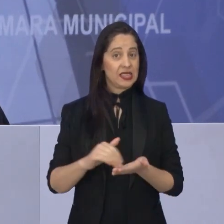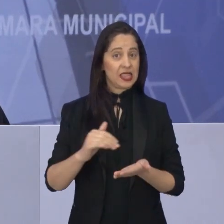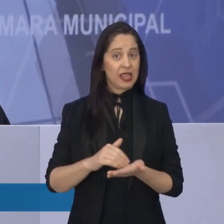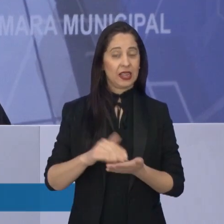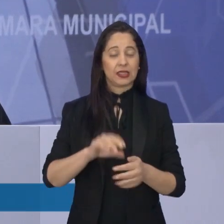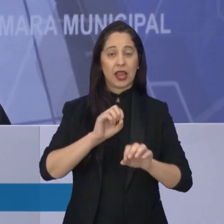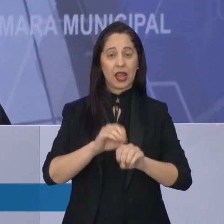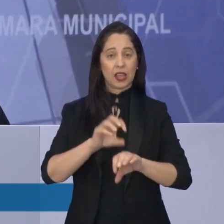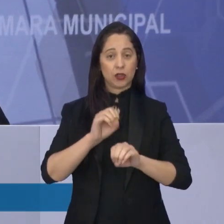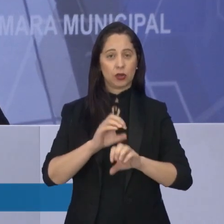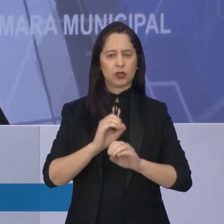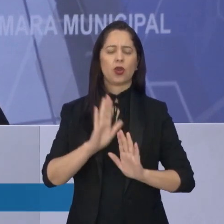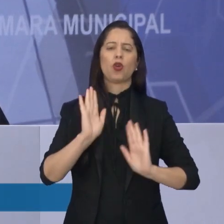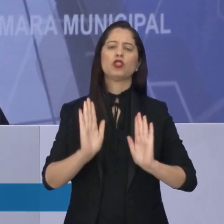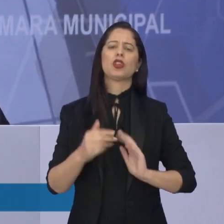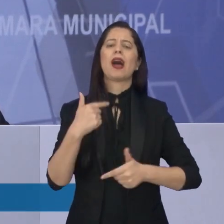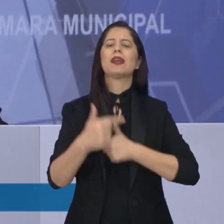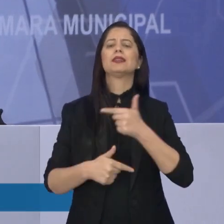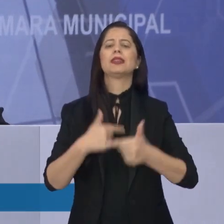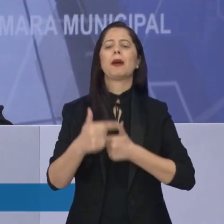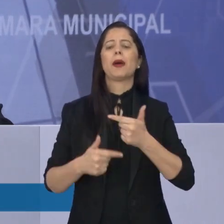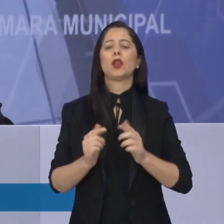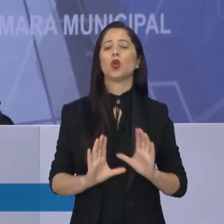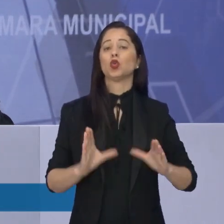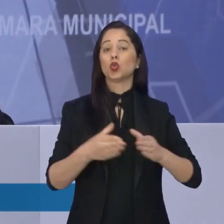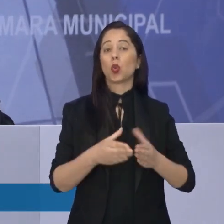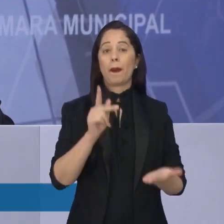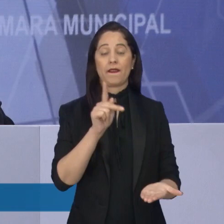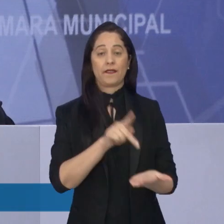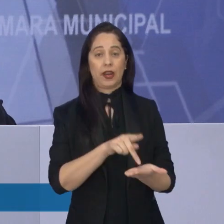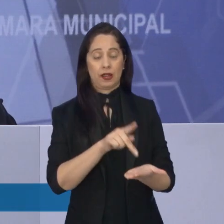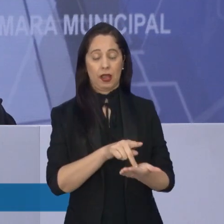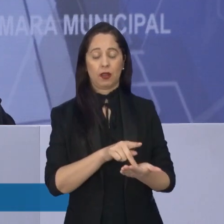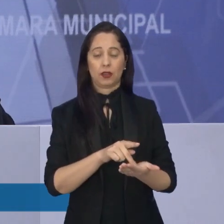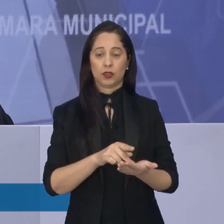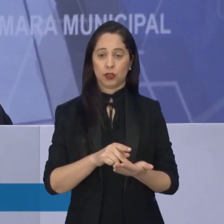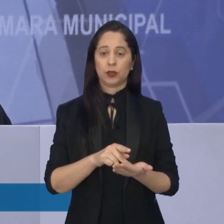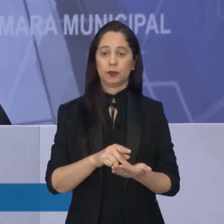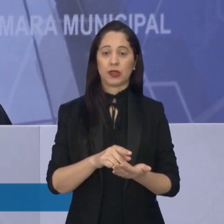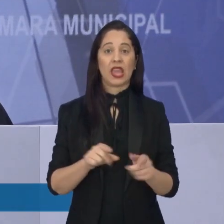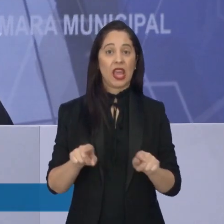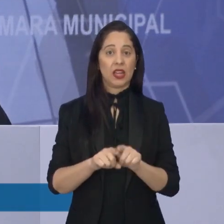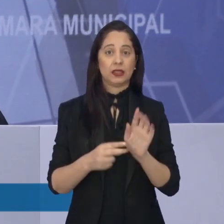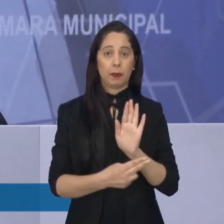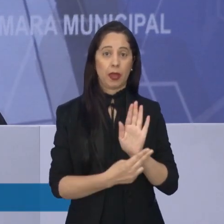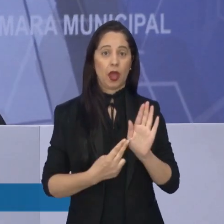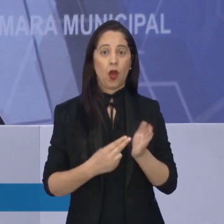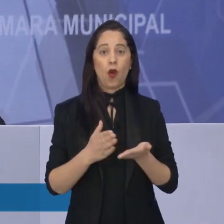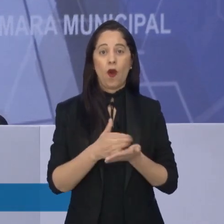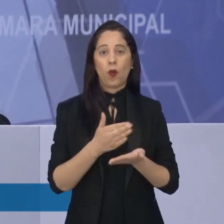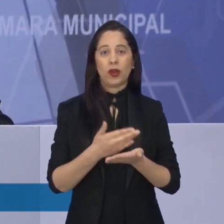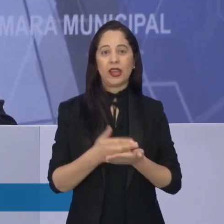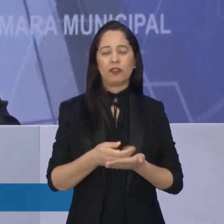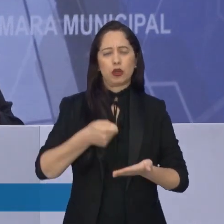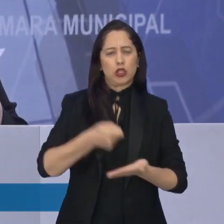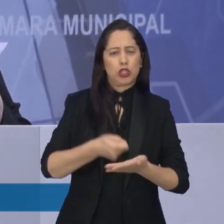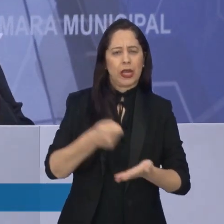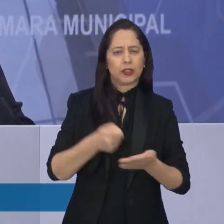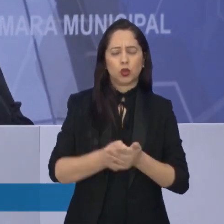Educação e foi relator da Comissão da Verdade aqui da Câmara Municipal e autor também do livro Ditadura Nunca